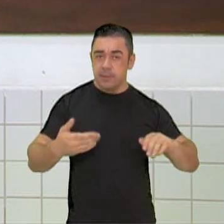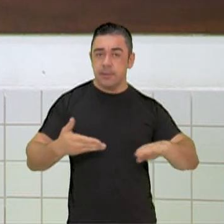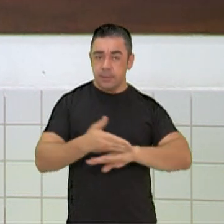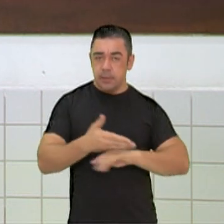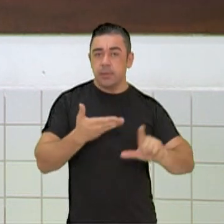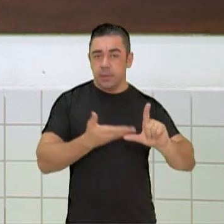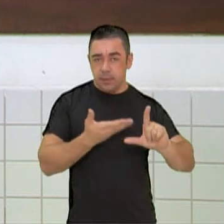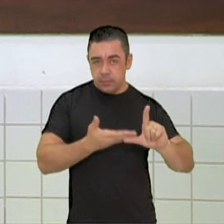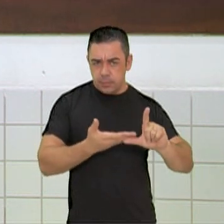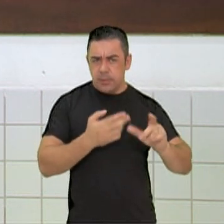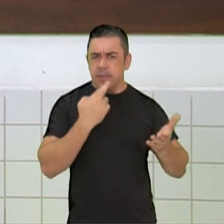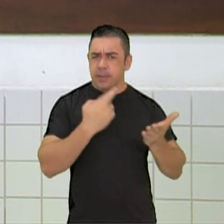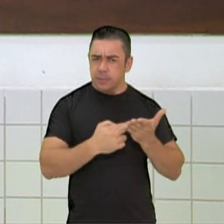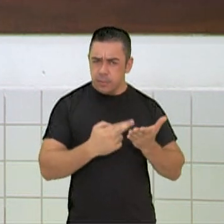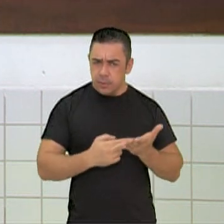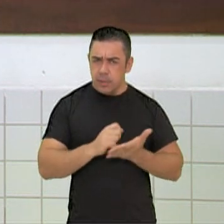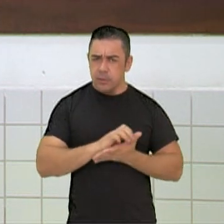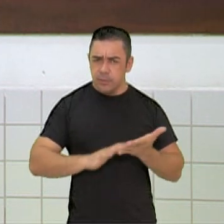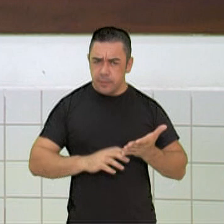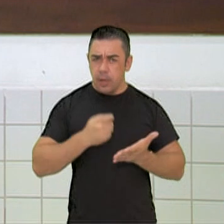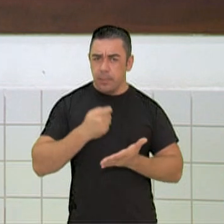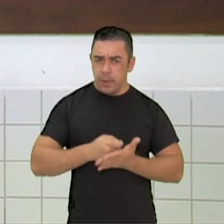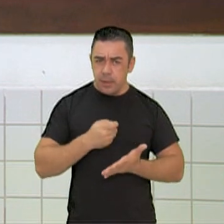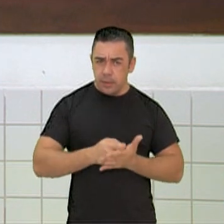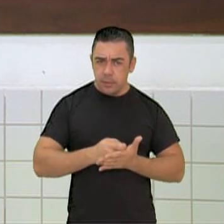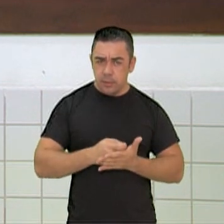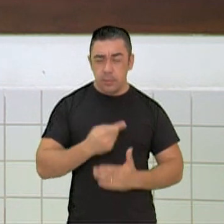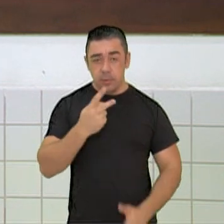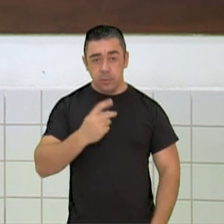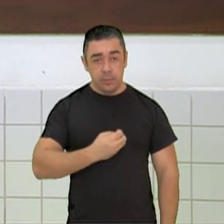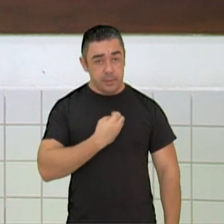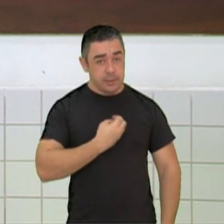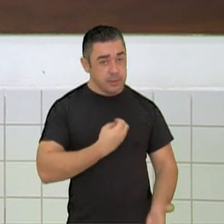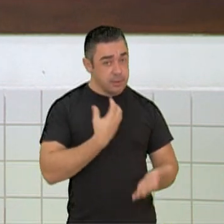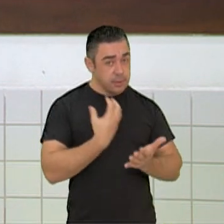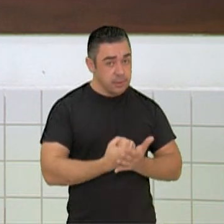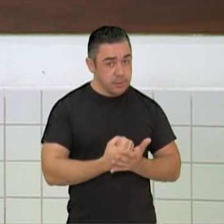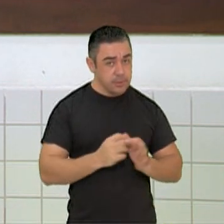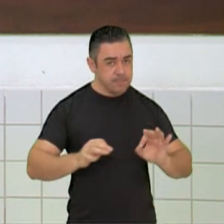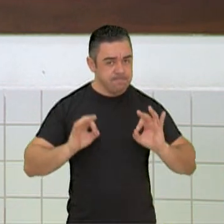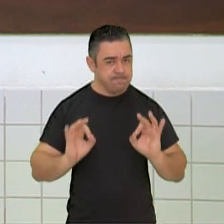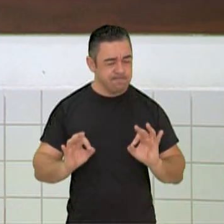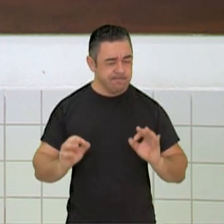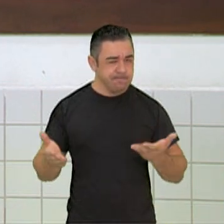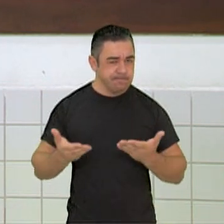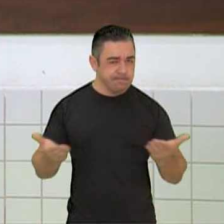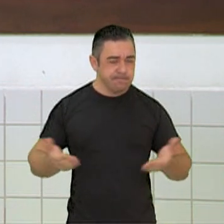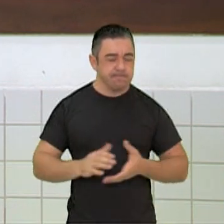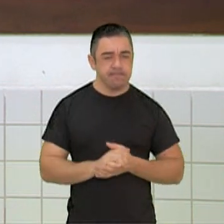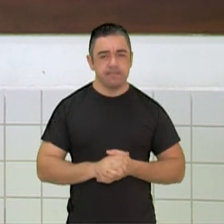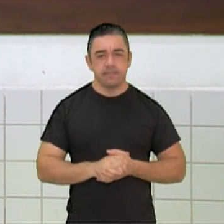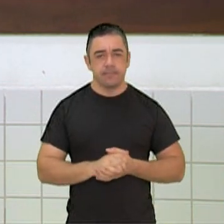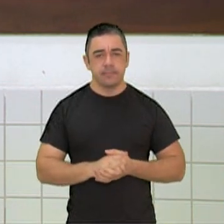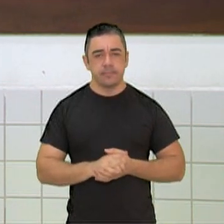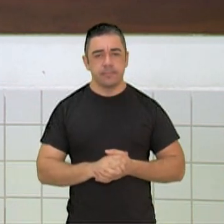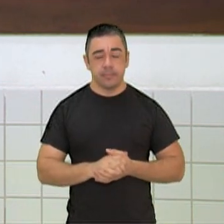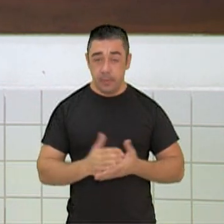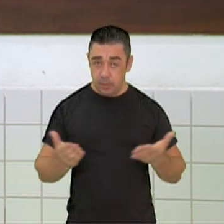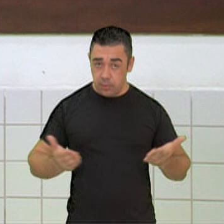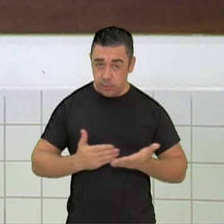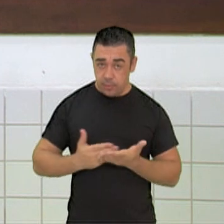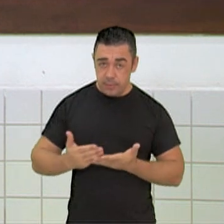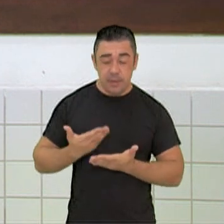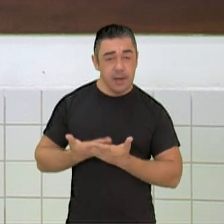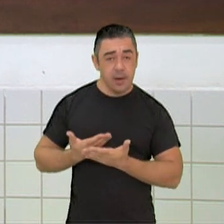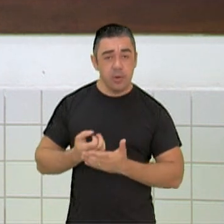o Classroom, responder as atividades obrigatórias para que esteja tudo certo com a frequência de vocês, tá bom? Vamos hoje para a